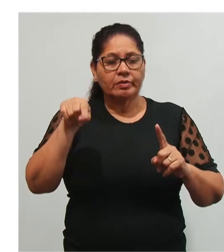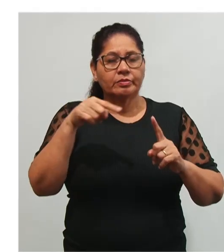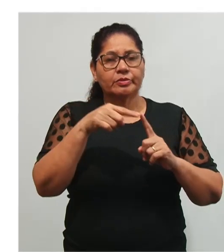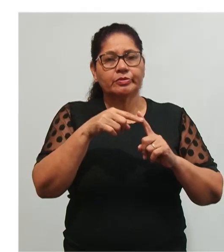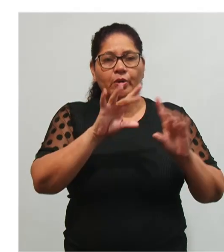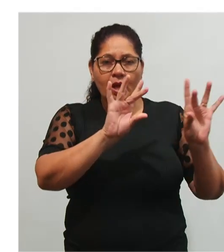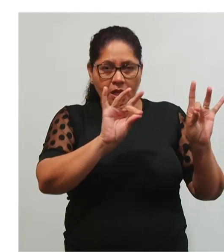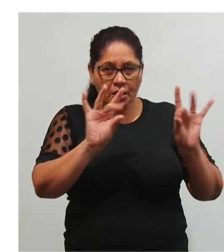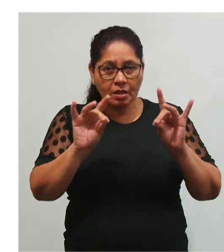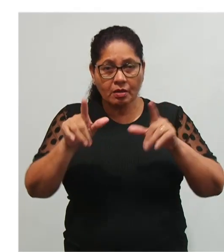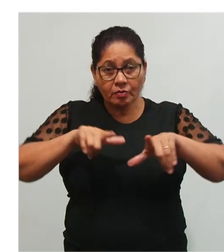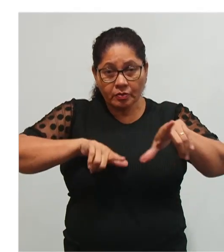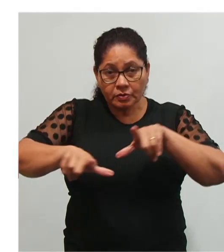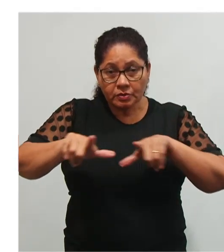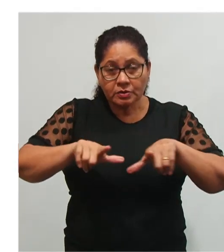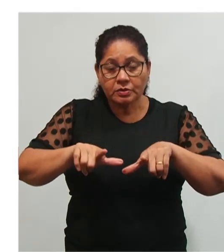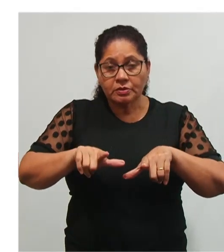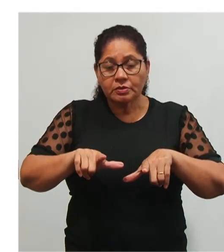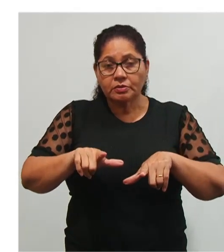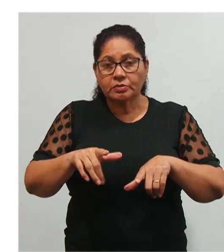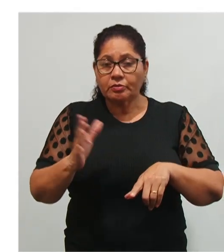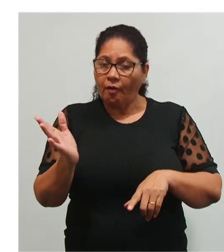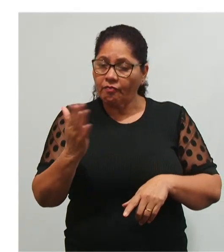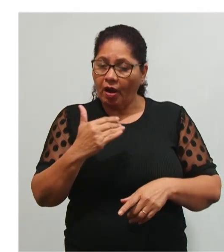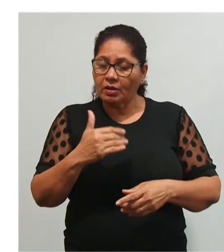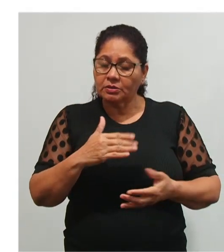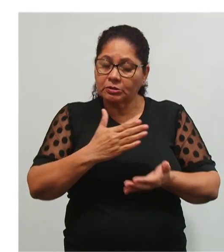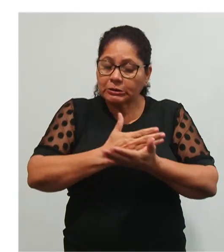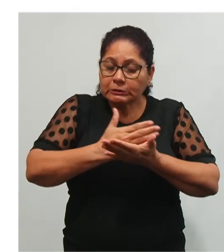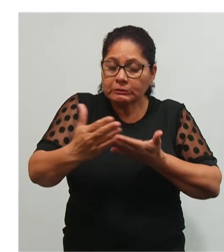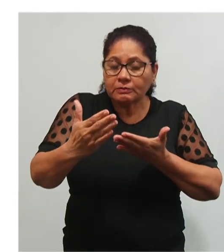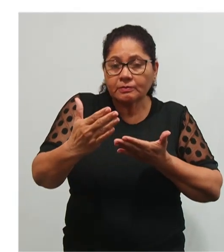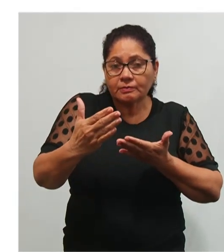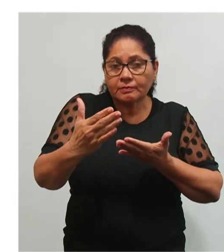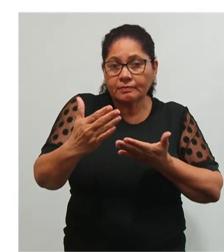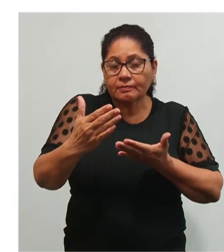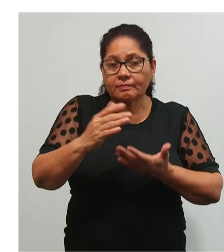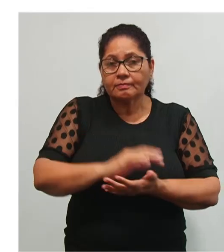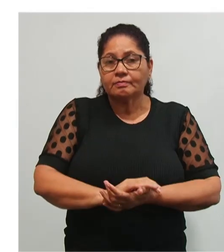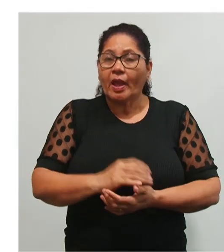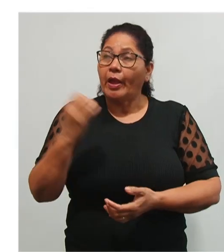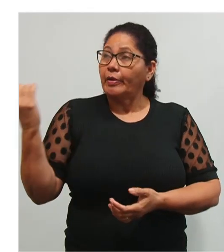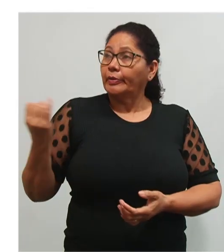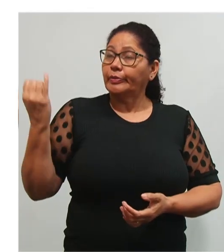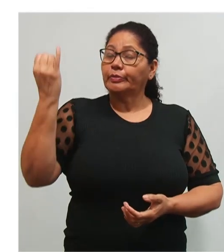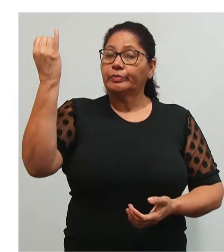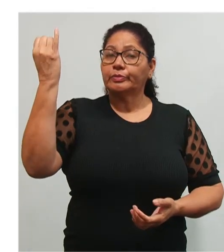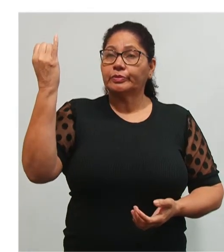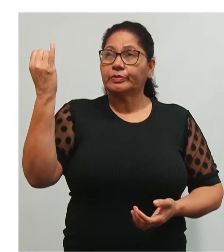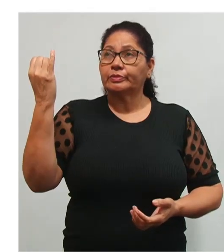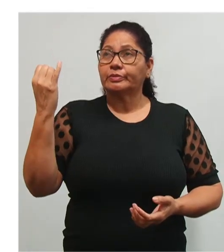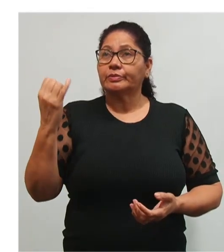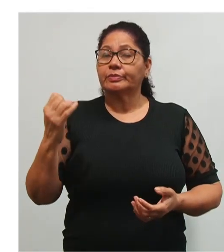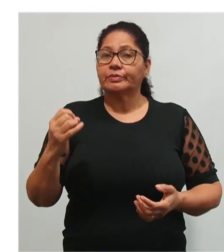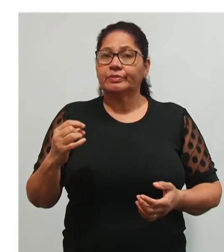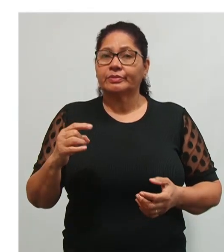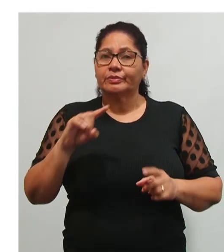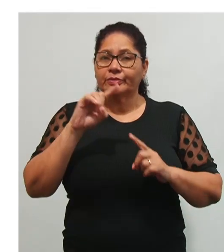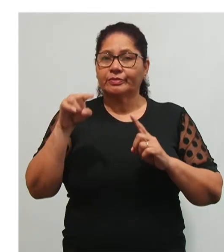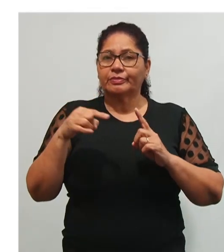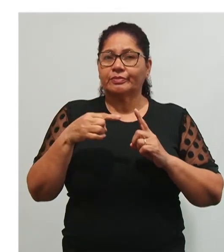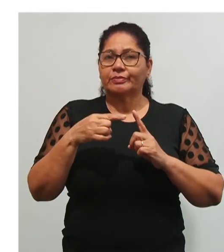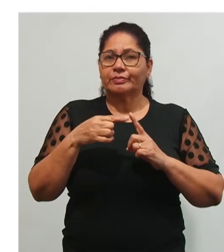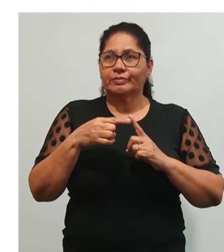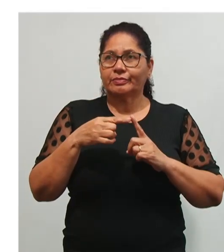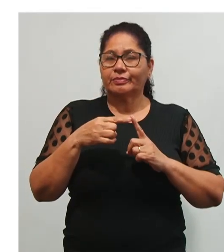vamos trabalhar com vocês. Inicialmente, é importante que a gente trague o objetivo